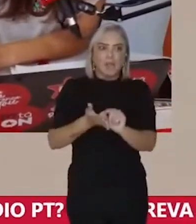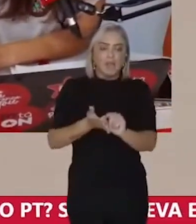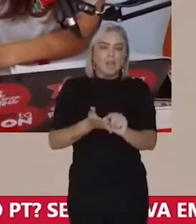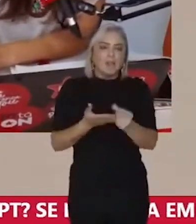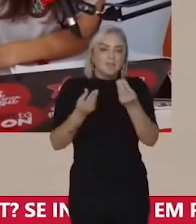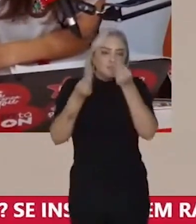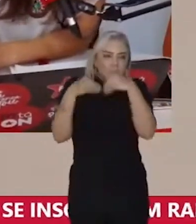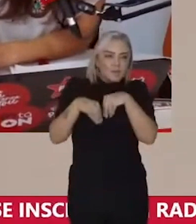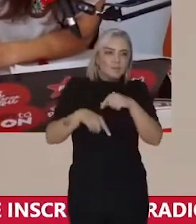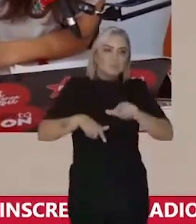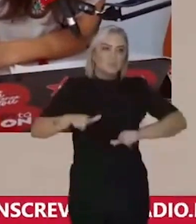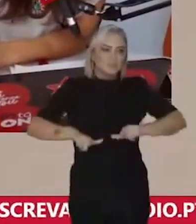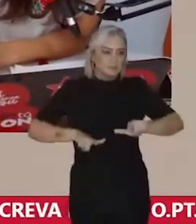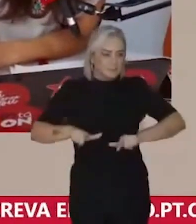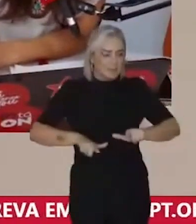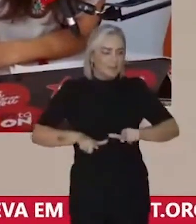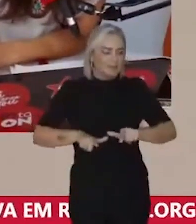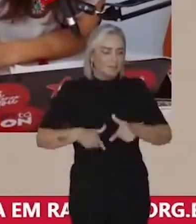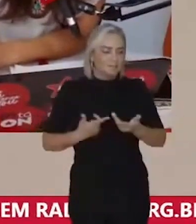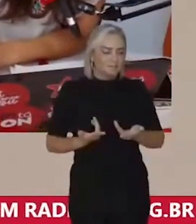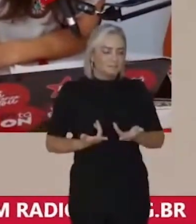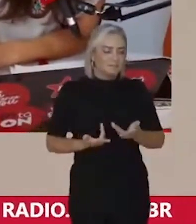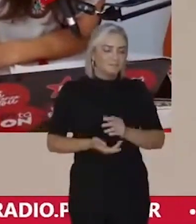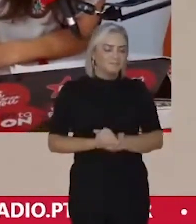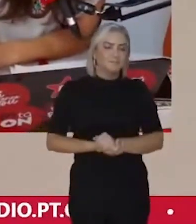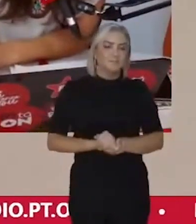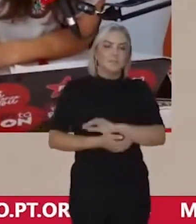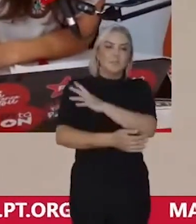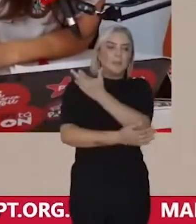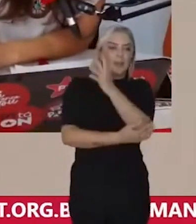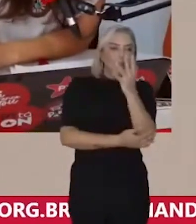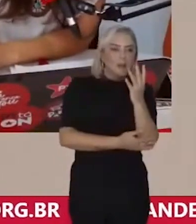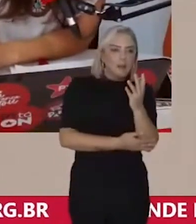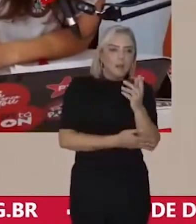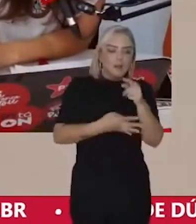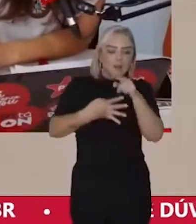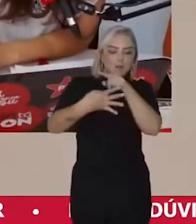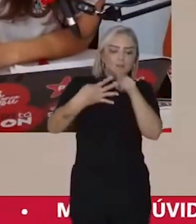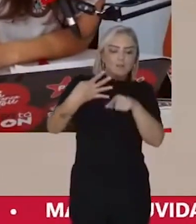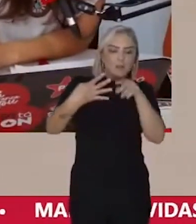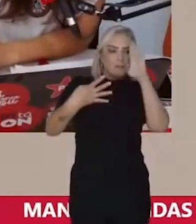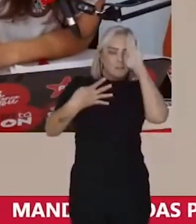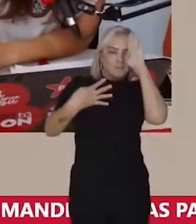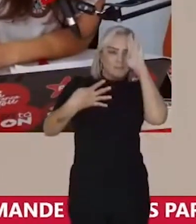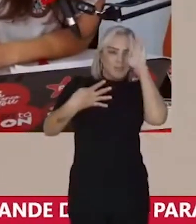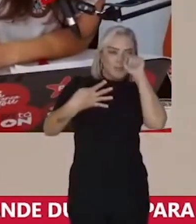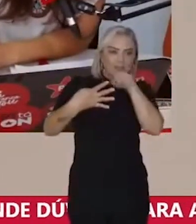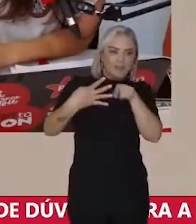trabalho. Então, ele coloca a questão ambiental como um dos 4 principais,